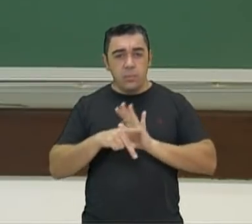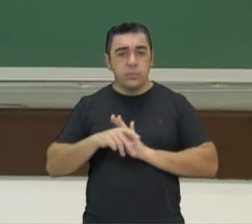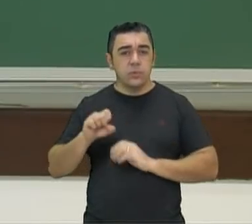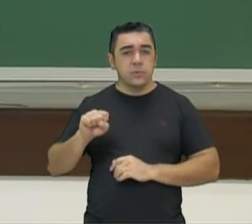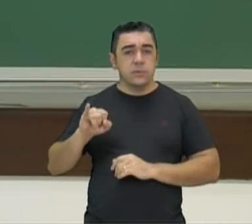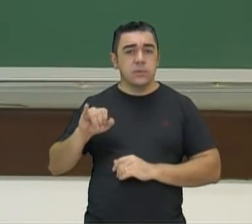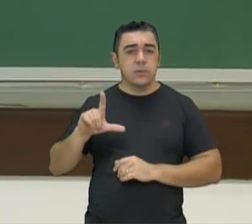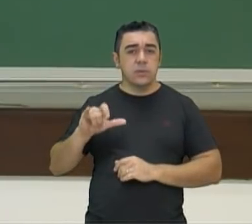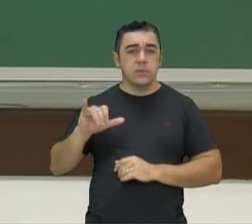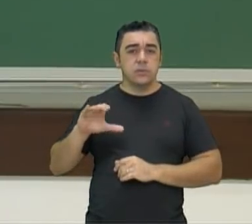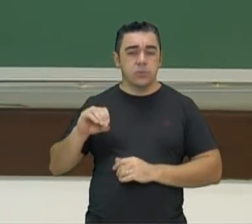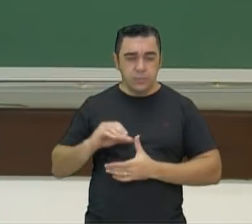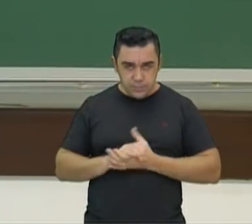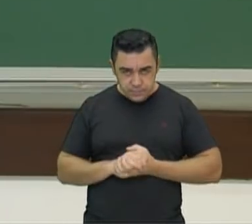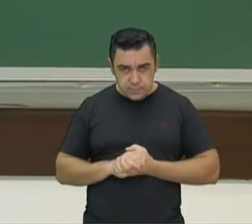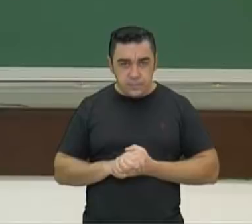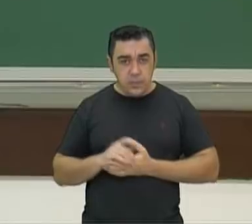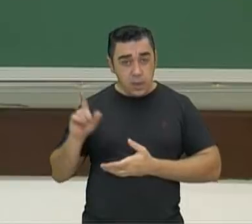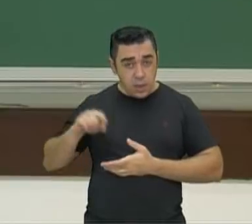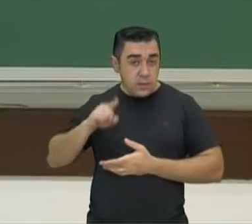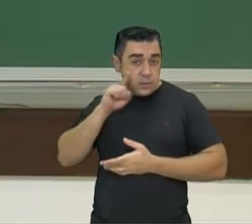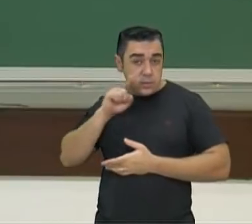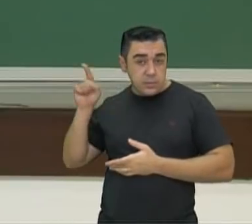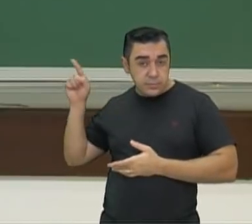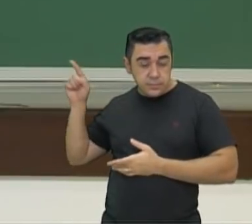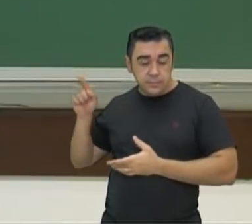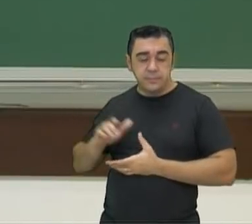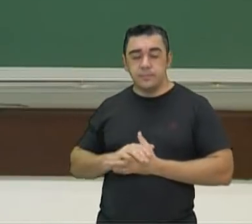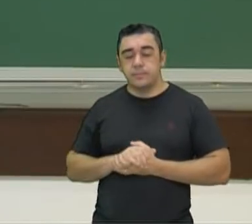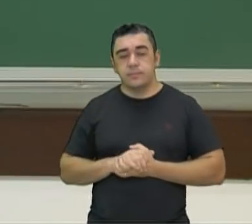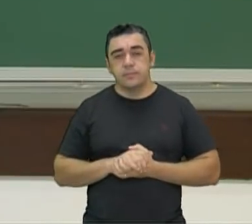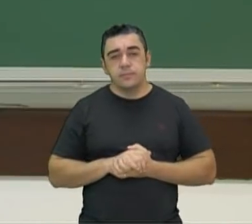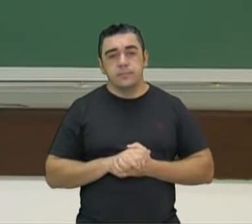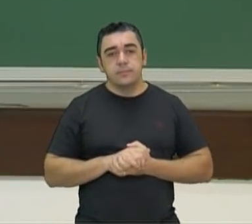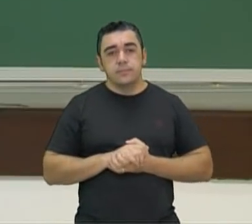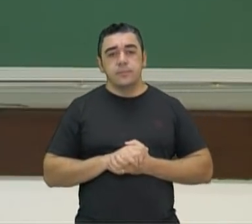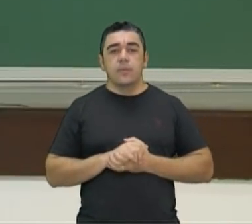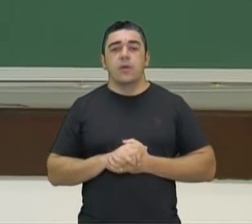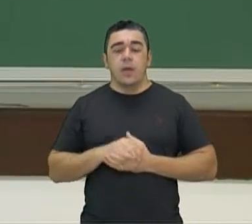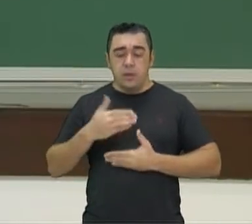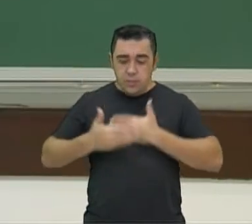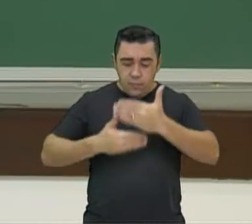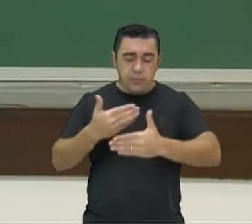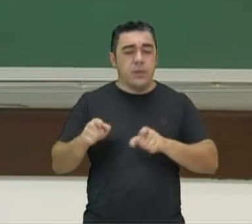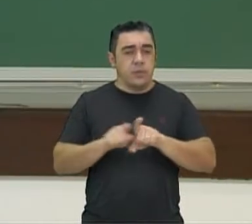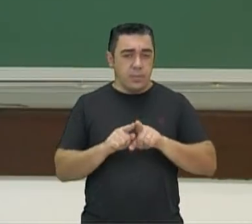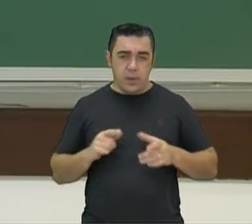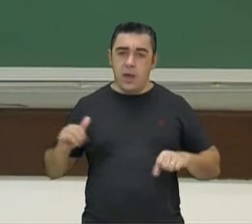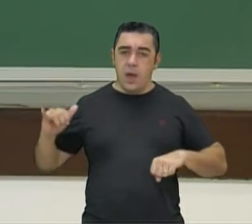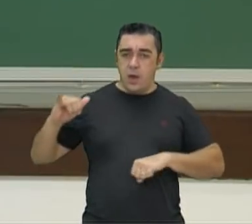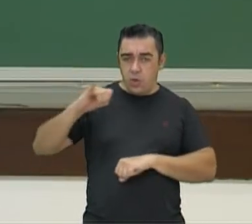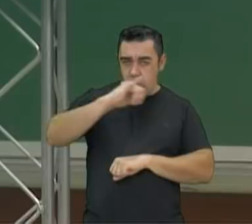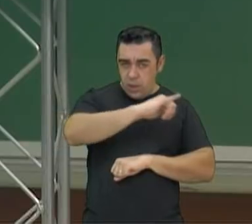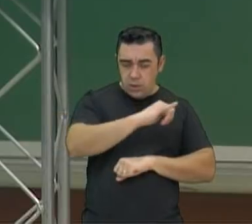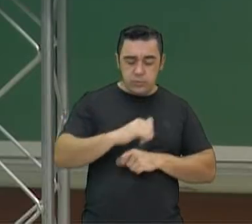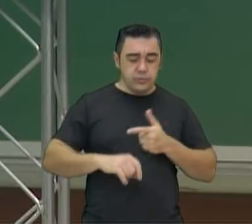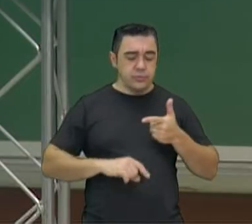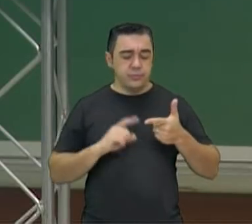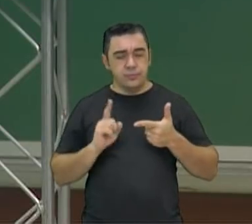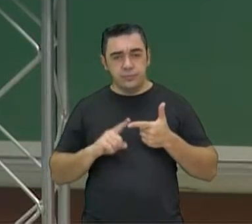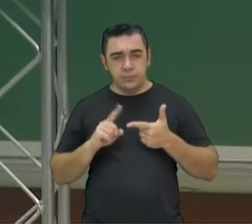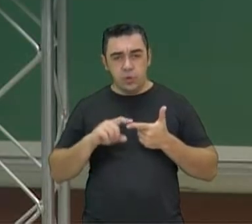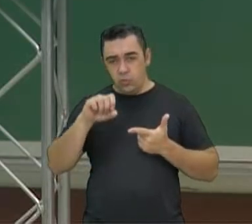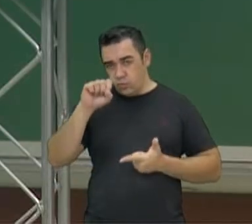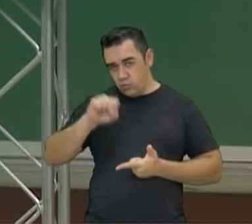legal. Então, está aí, né, nos Estados Unidos, via de regra. Desenvolvimento aeronáutico, bastante forte. Aqui, mais para a